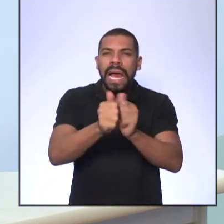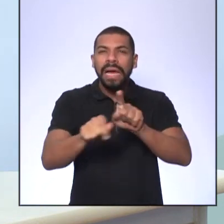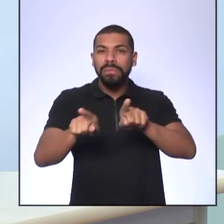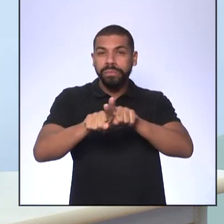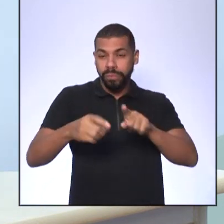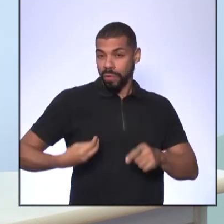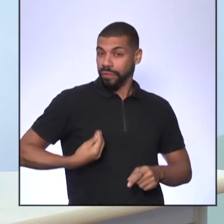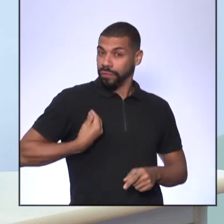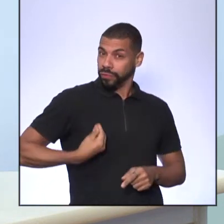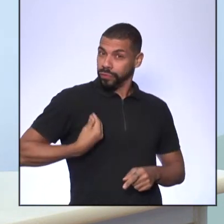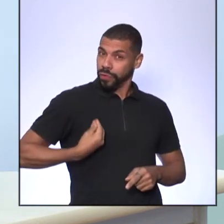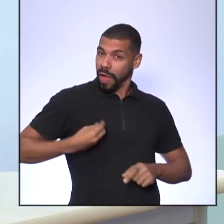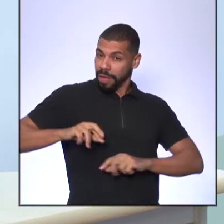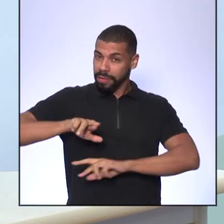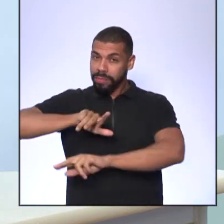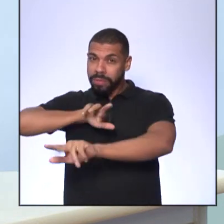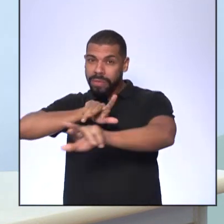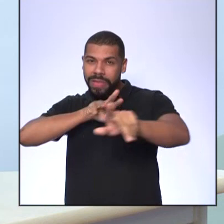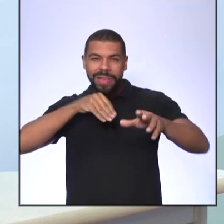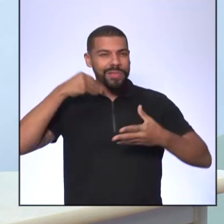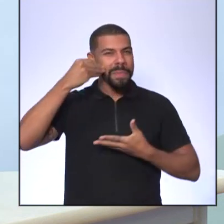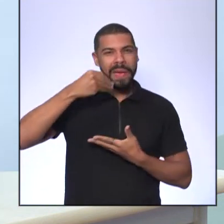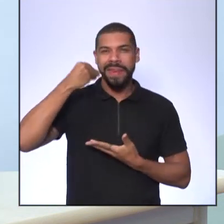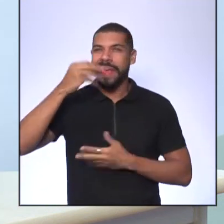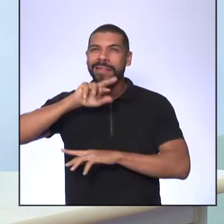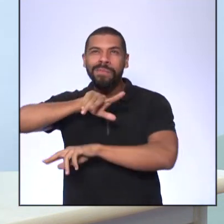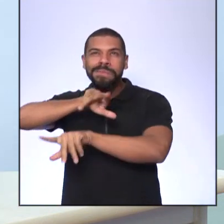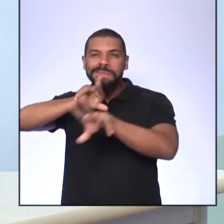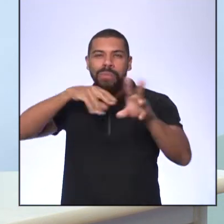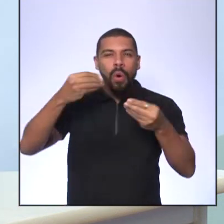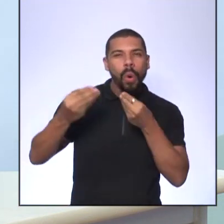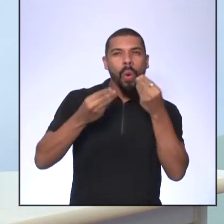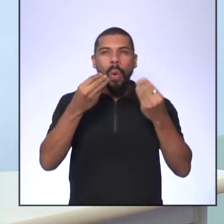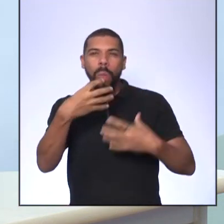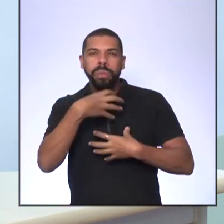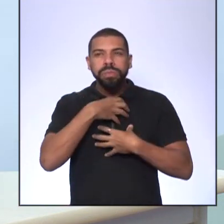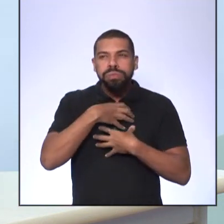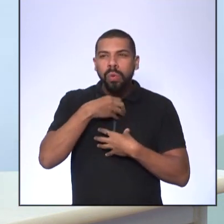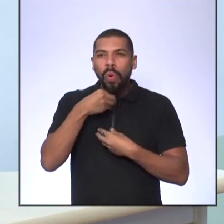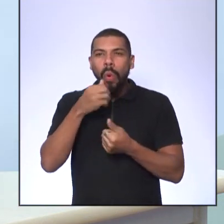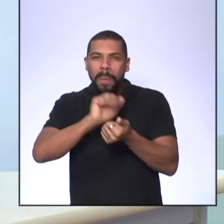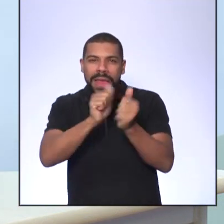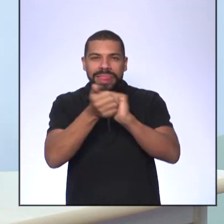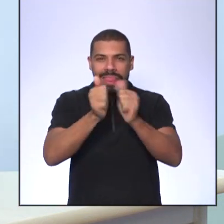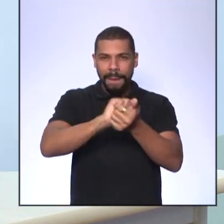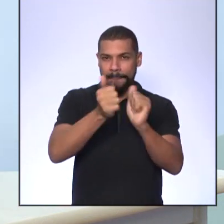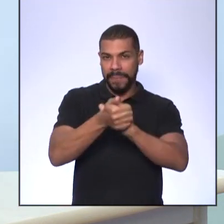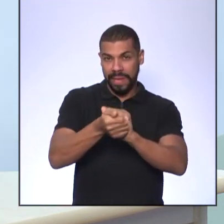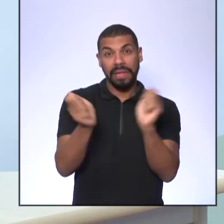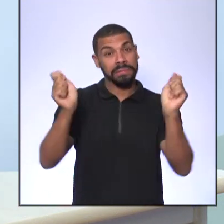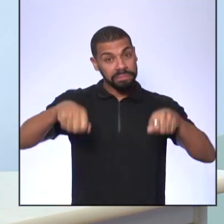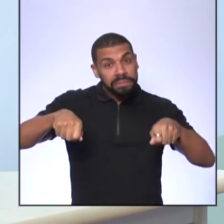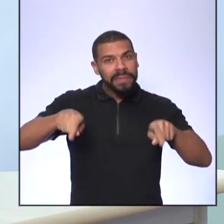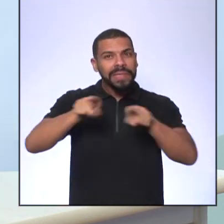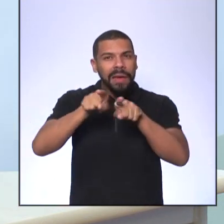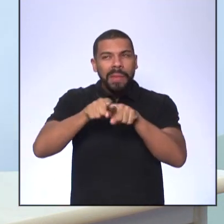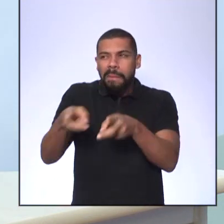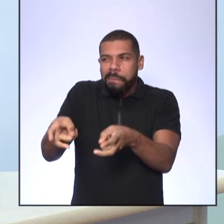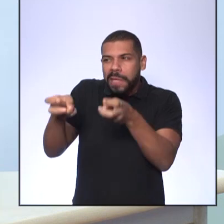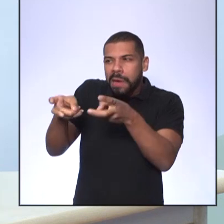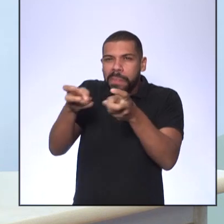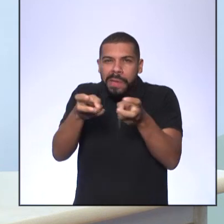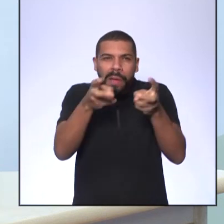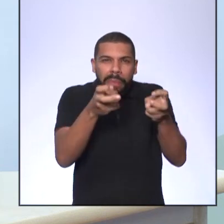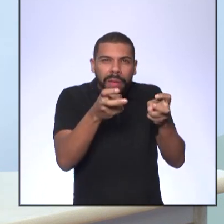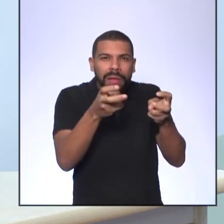vivenciar essas diferentes experiências, né, então como que a gente se modifica, como a gente se adapta a essas situações, analisar diferentes tipos